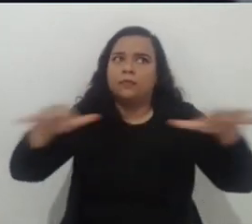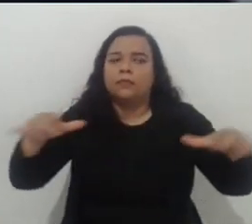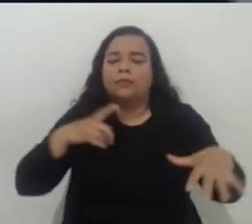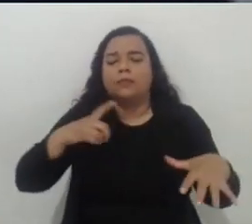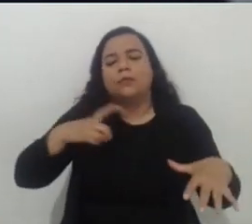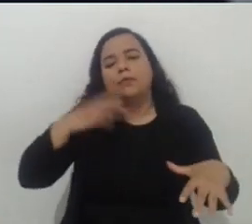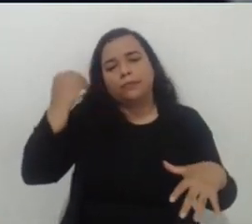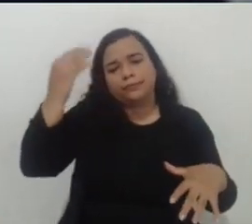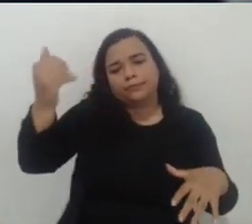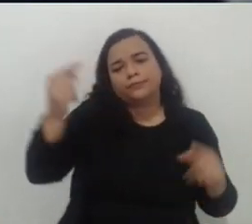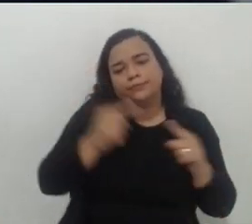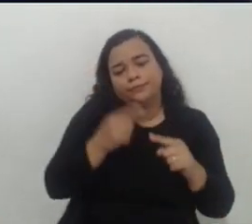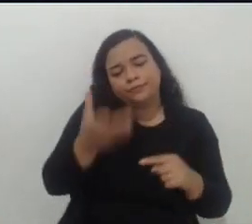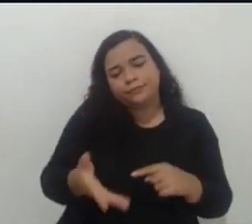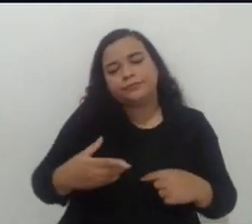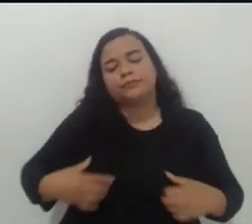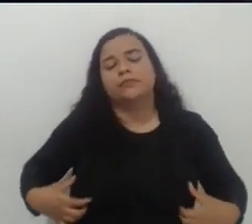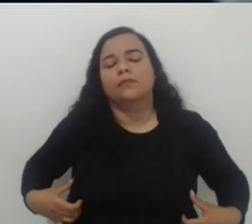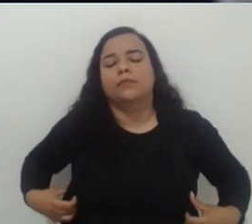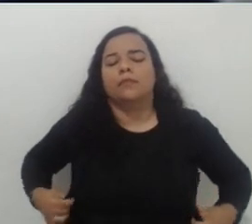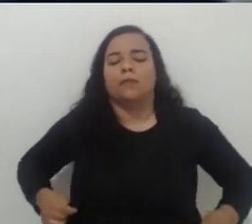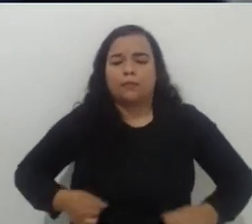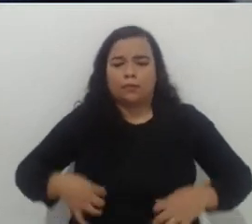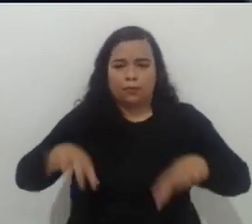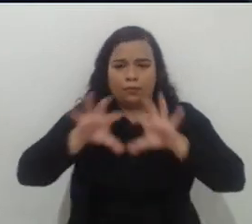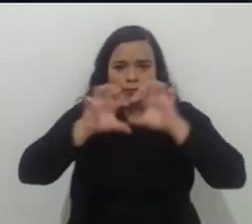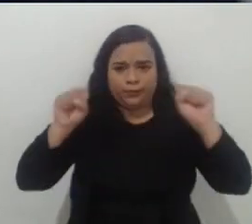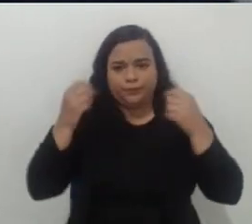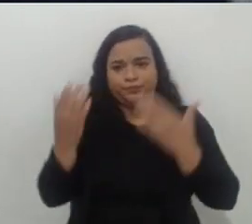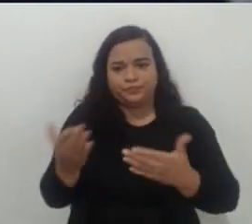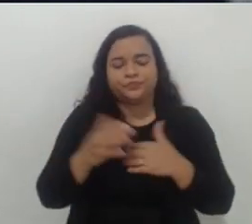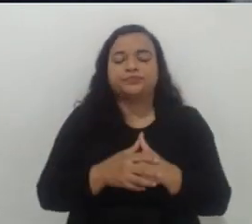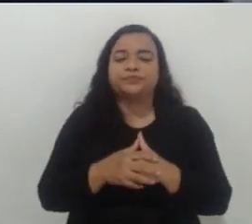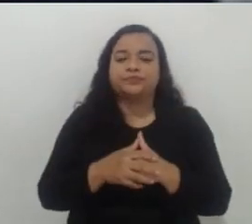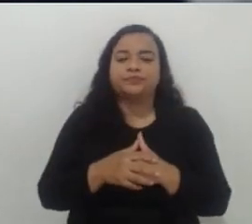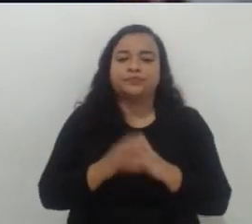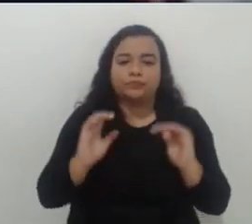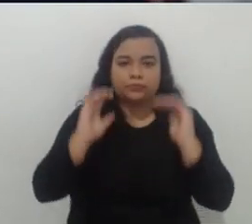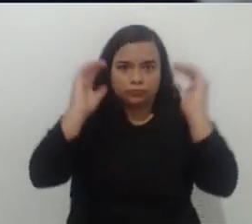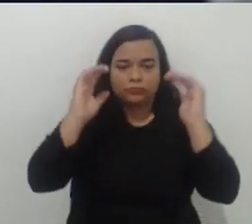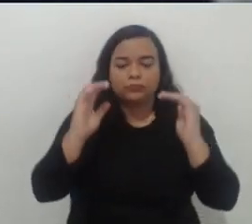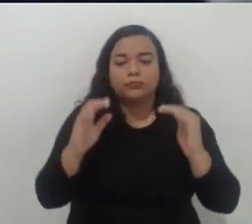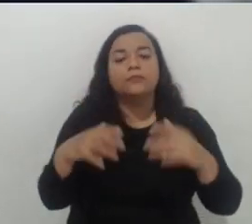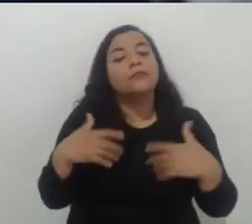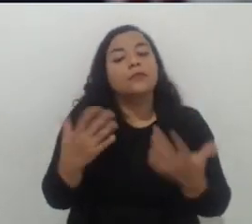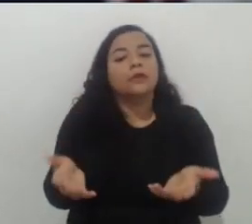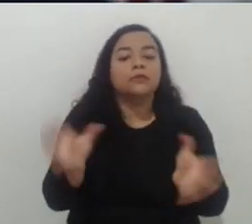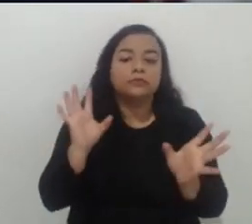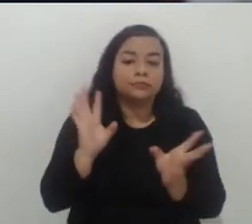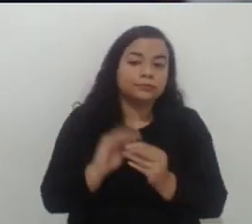o caso do Supremo. Então, senhor presidente,